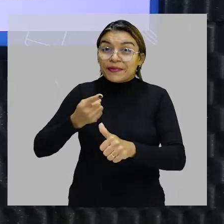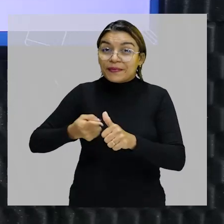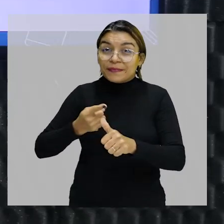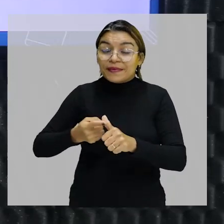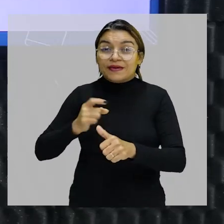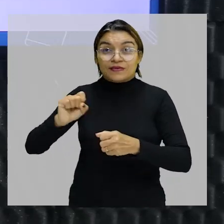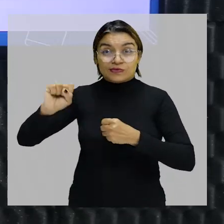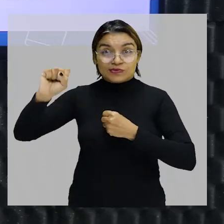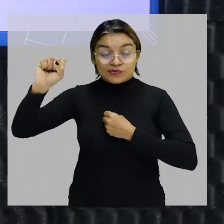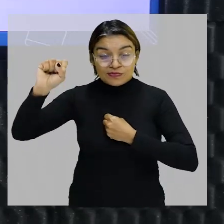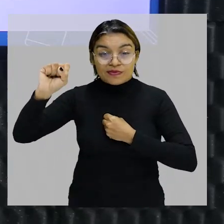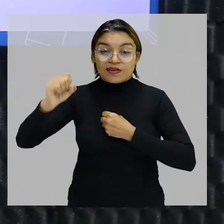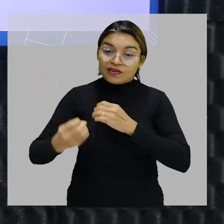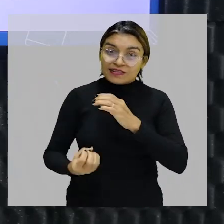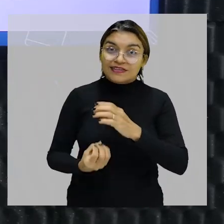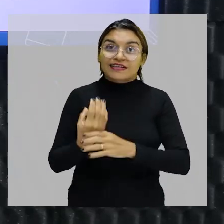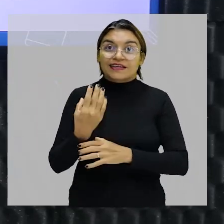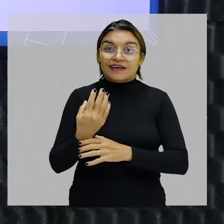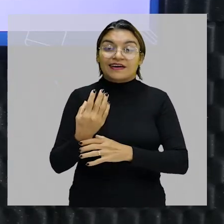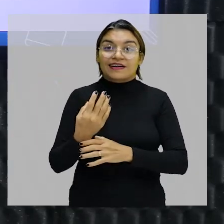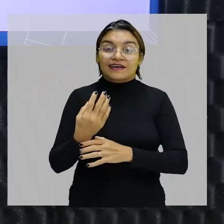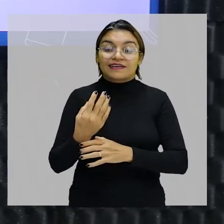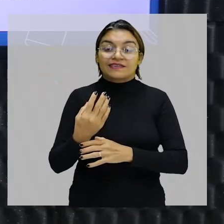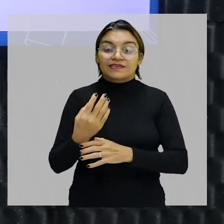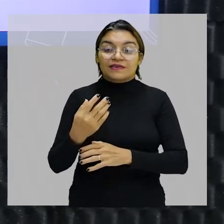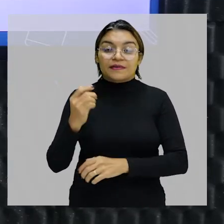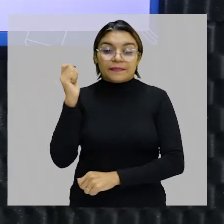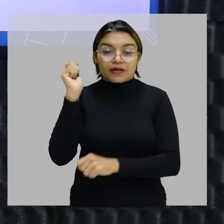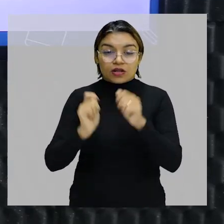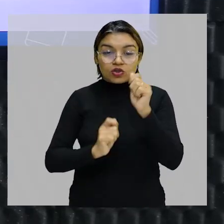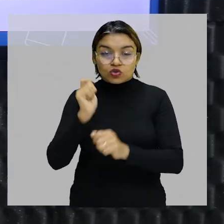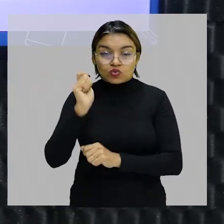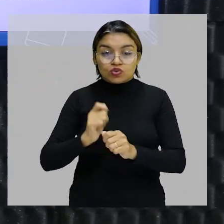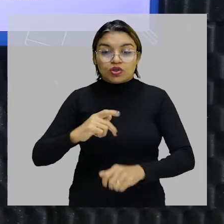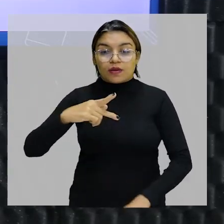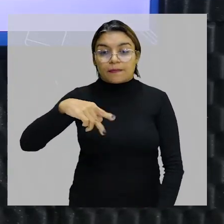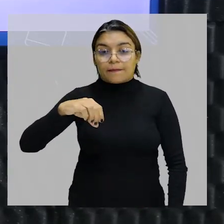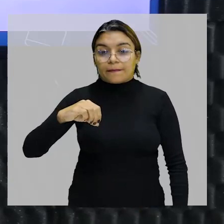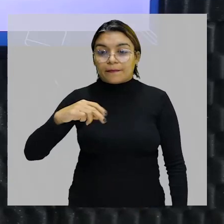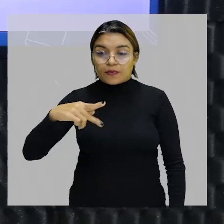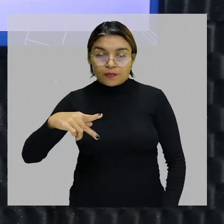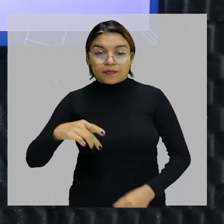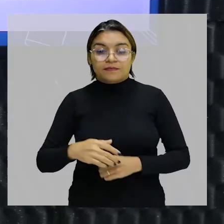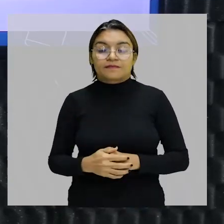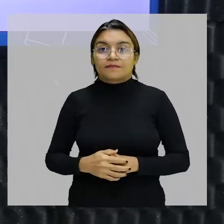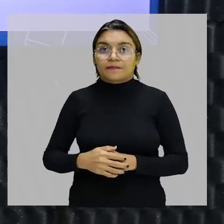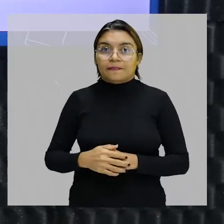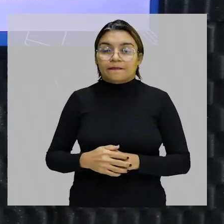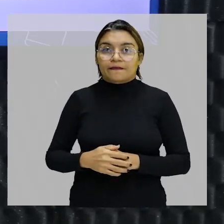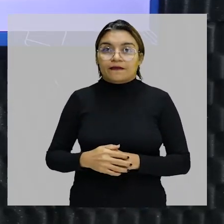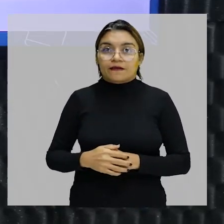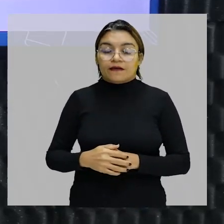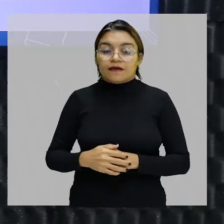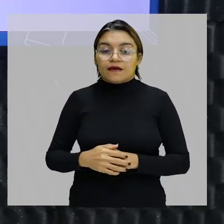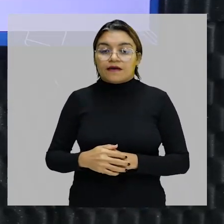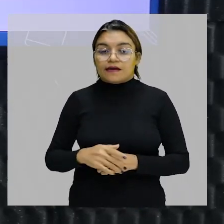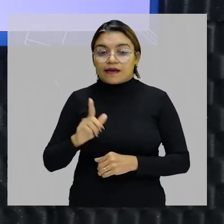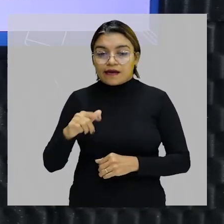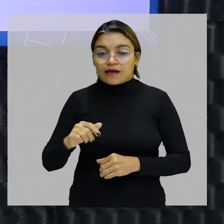super-herói produzido pela indústria pop, certo? É um super-herói, ou